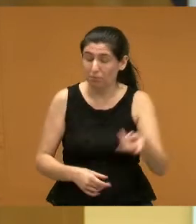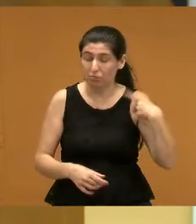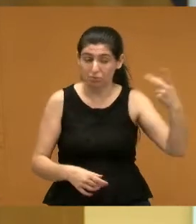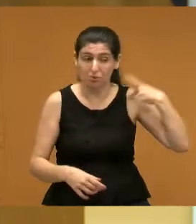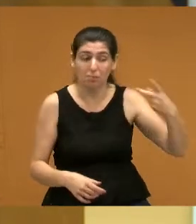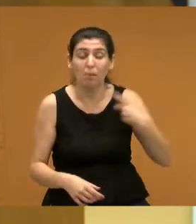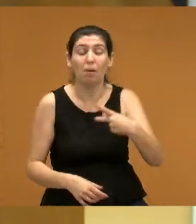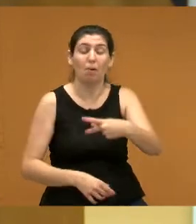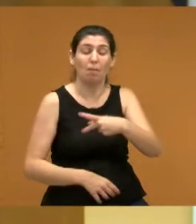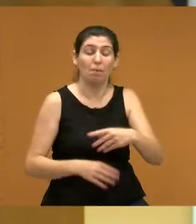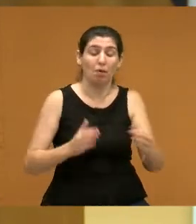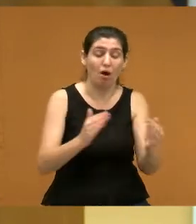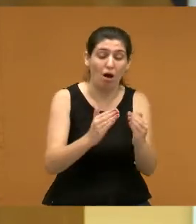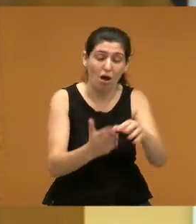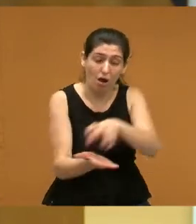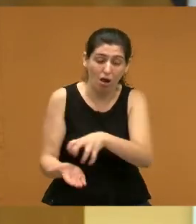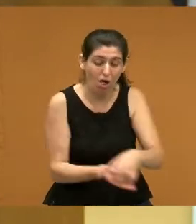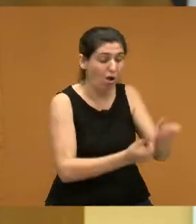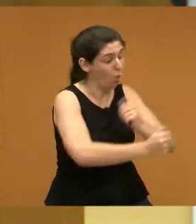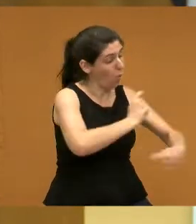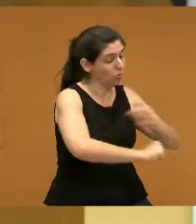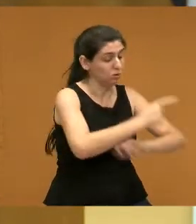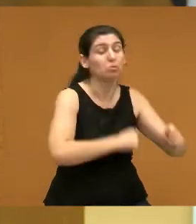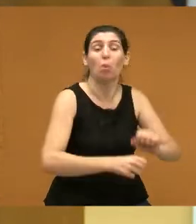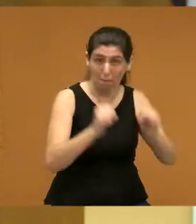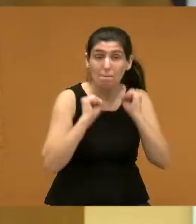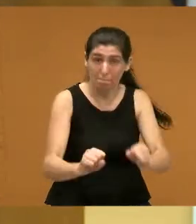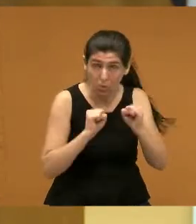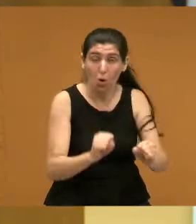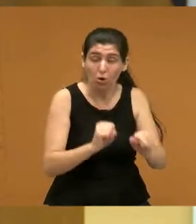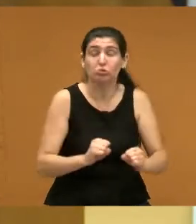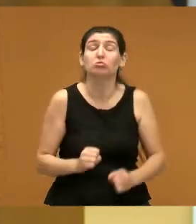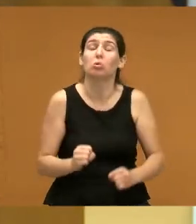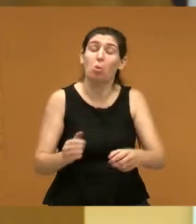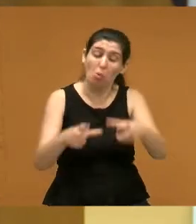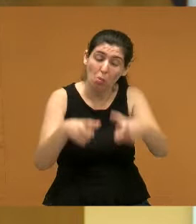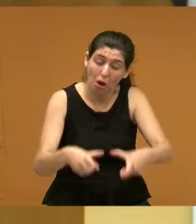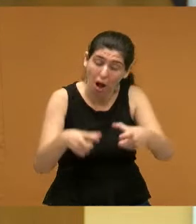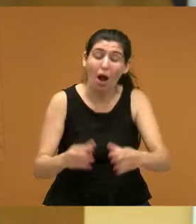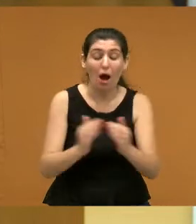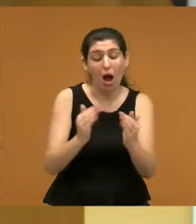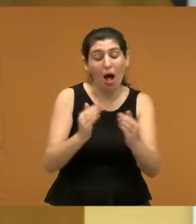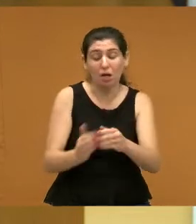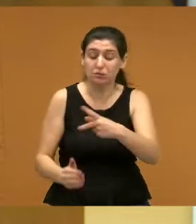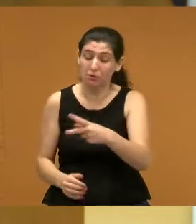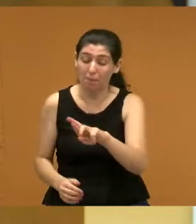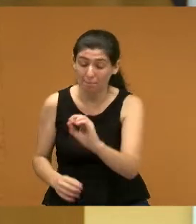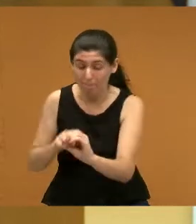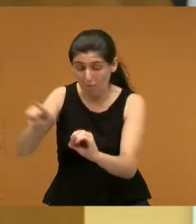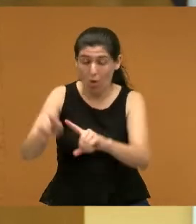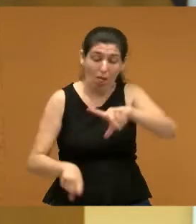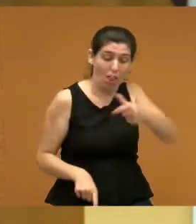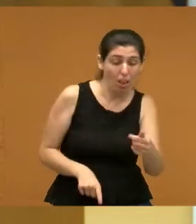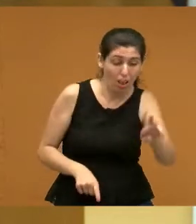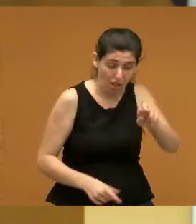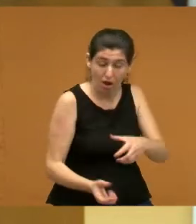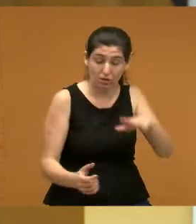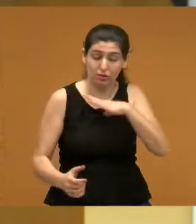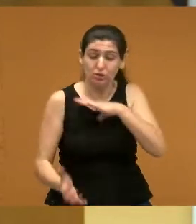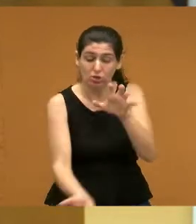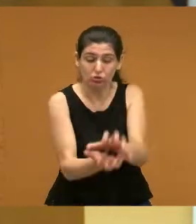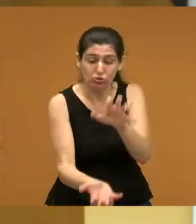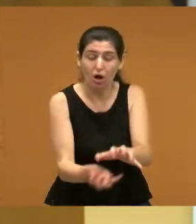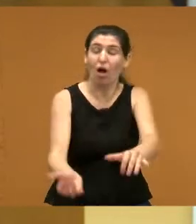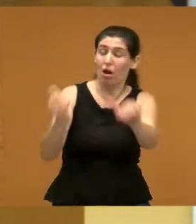o cargo de contador e dá outras providências da Fundação Prolar de Jacareí. Inicialmente,